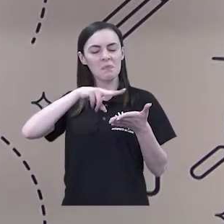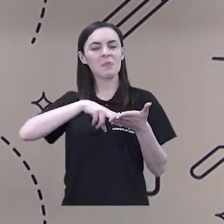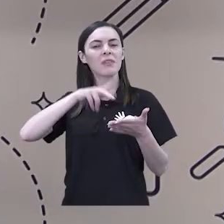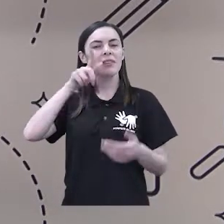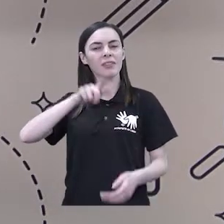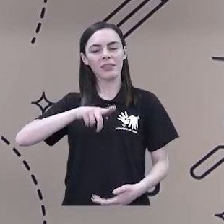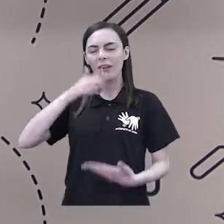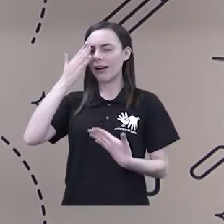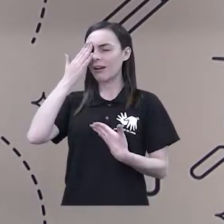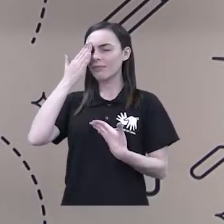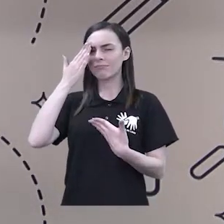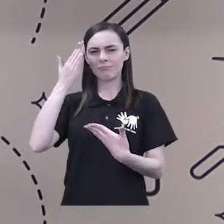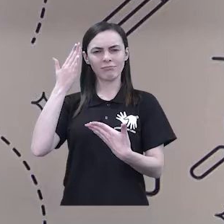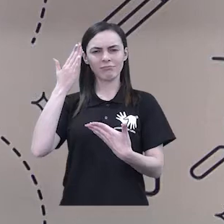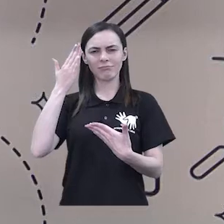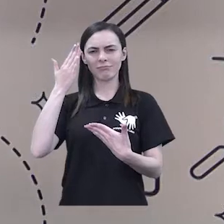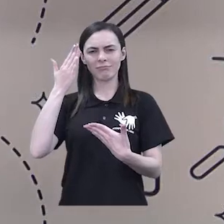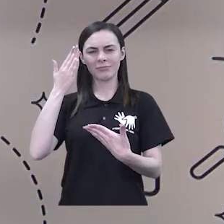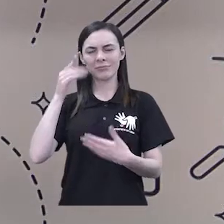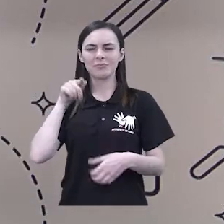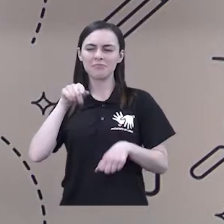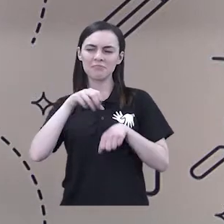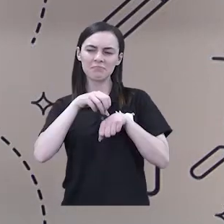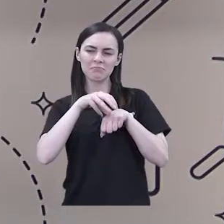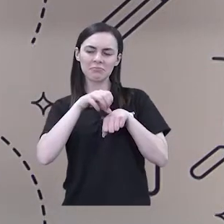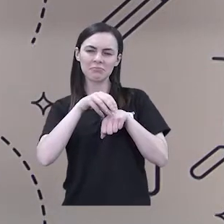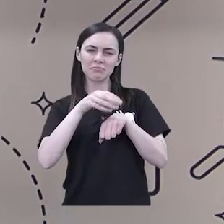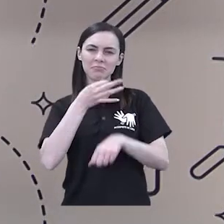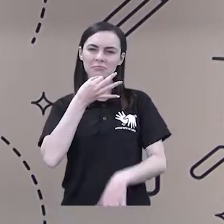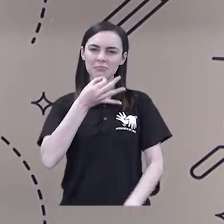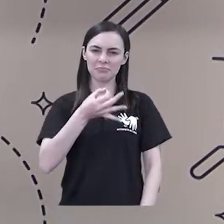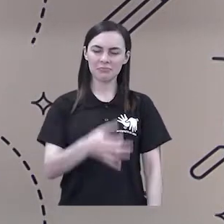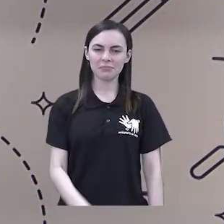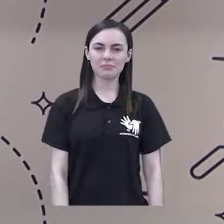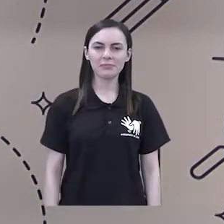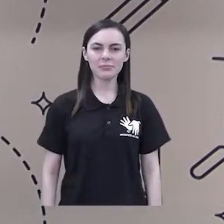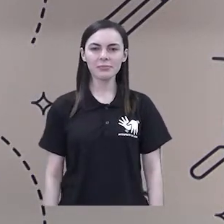novamente. Muito obrigada pela sua sugestão.